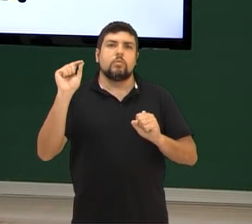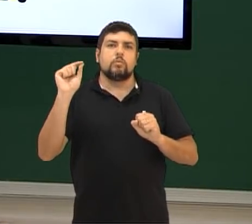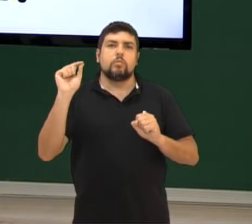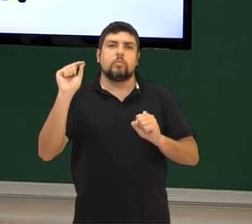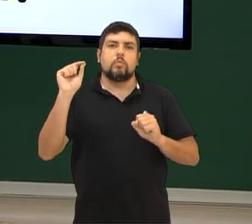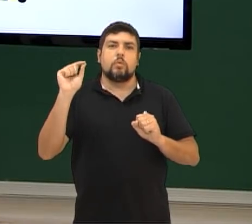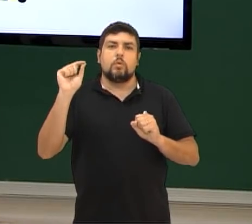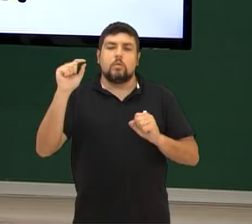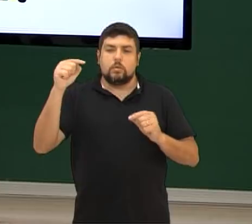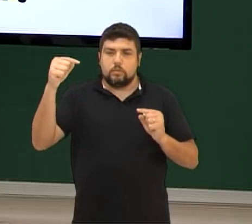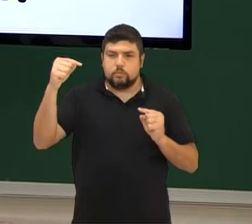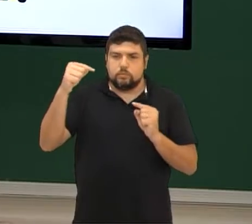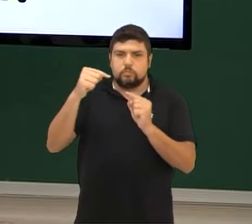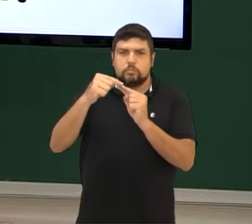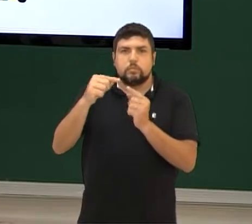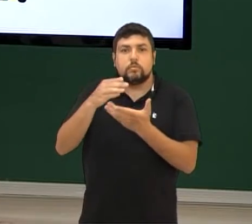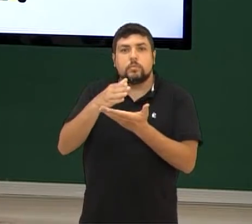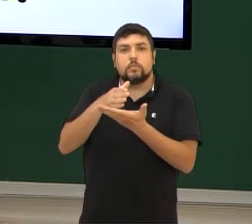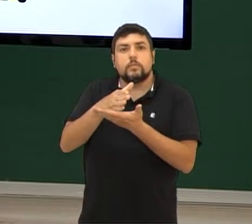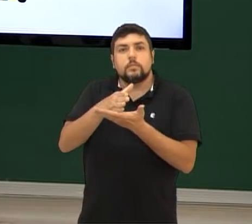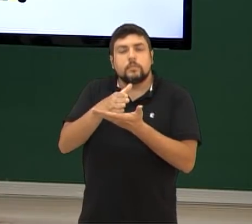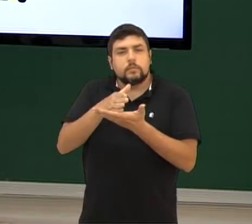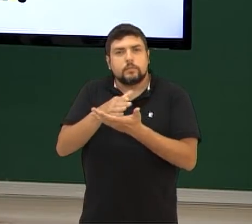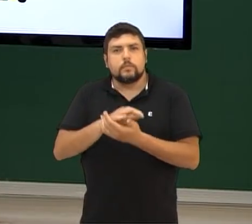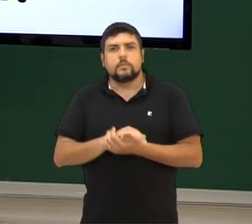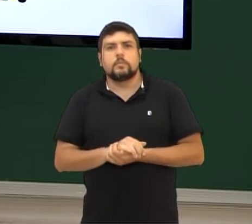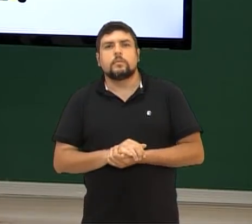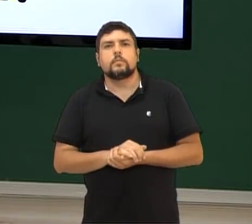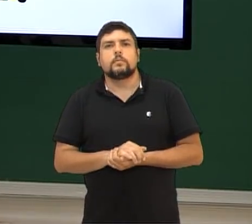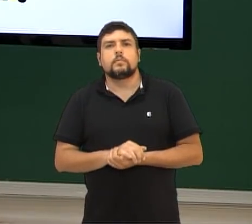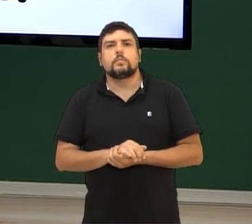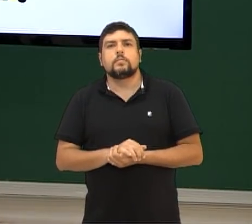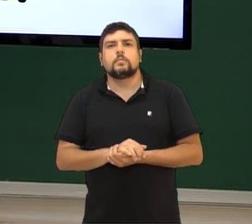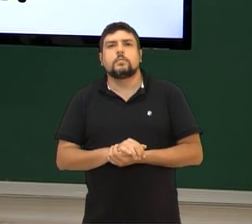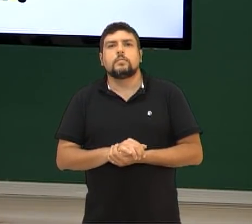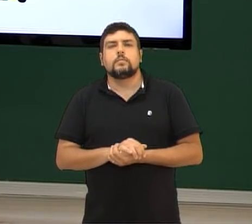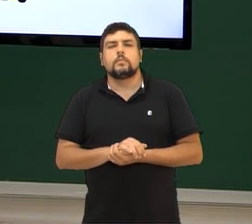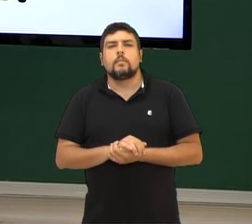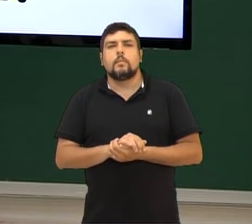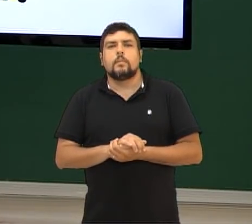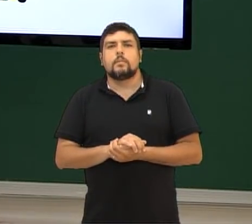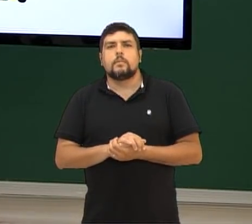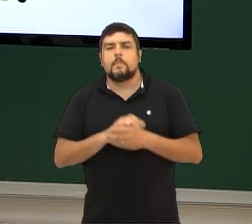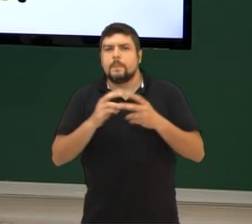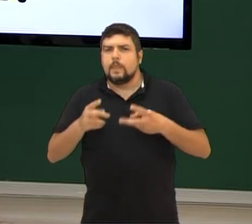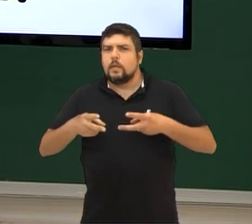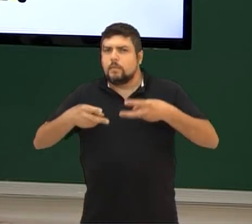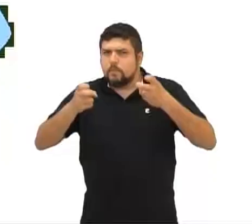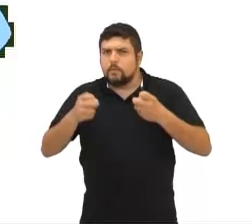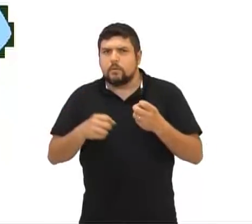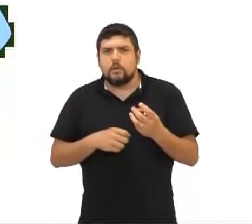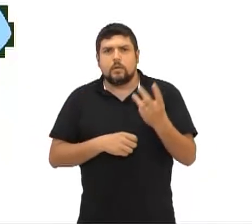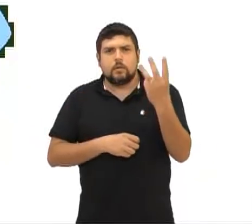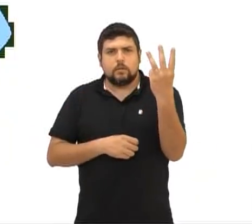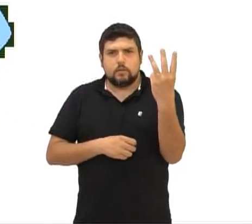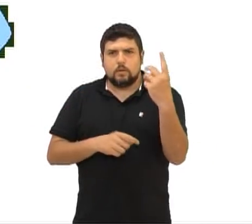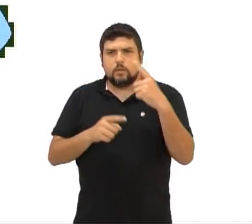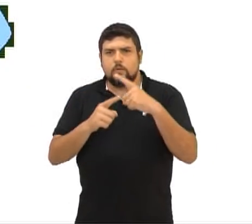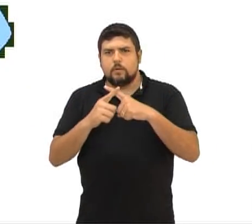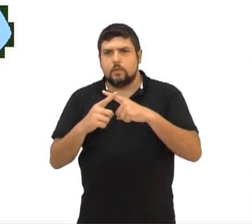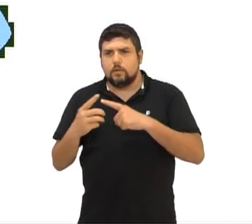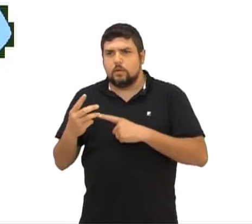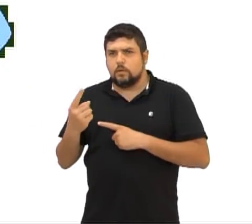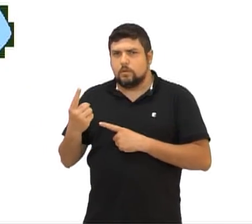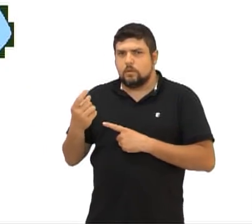meios. 48 e 1 são os meios. Note que 3 vezes 16